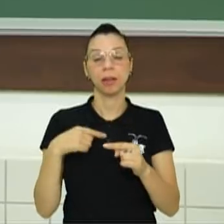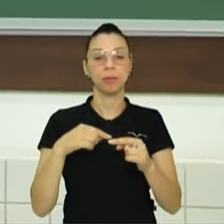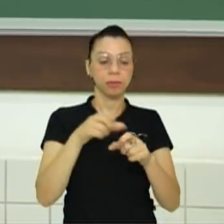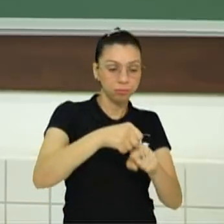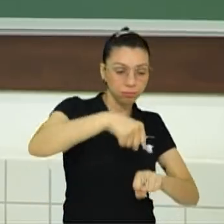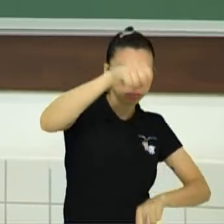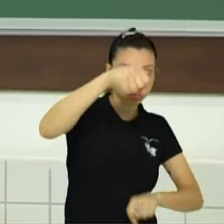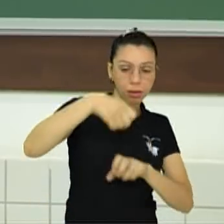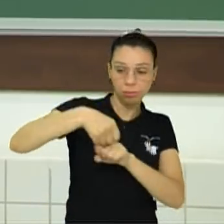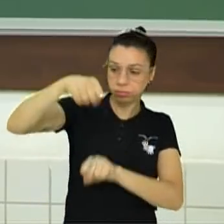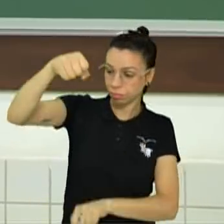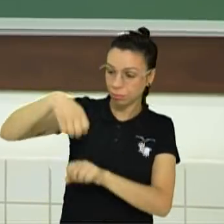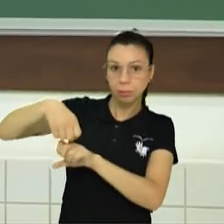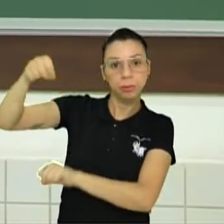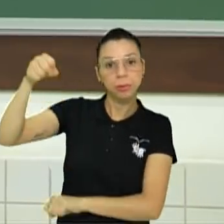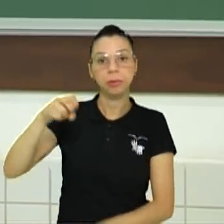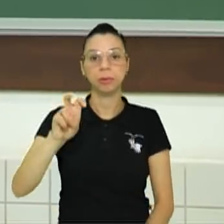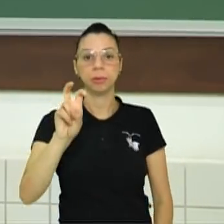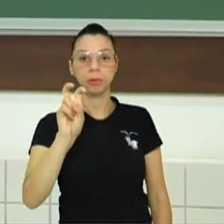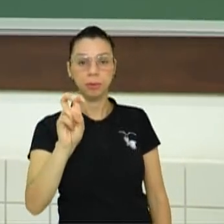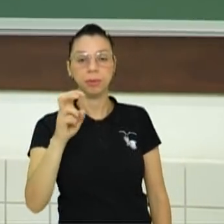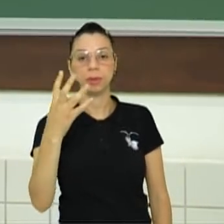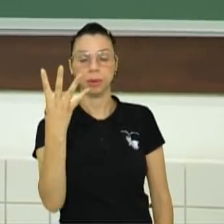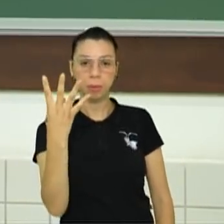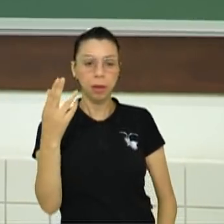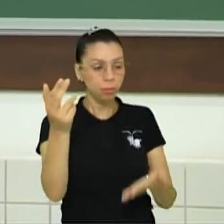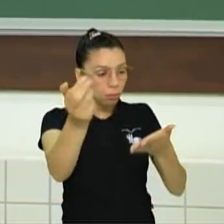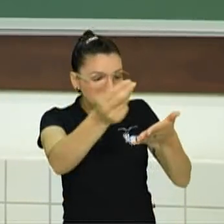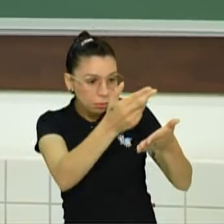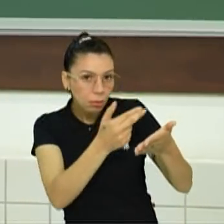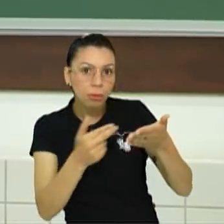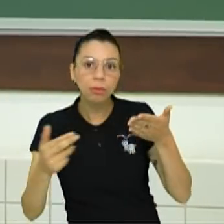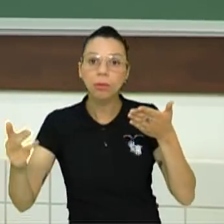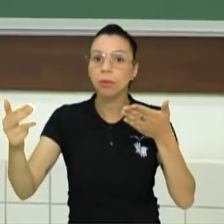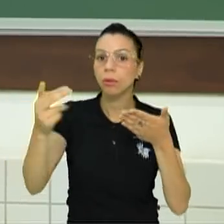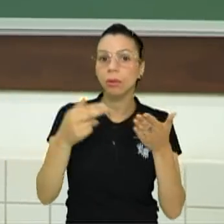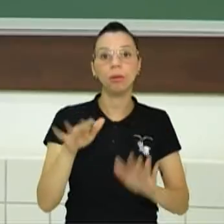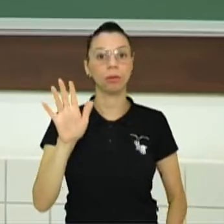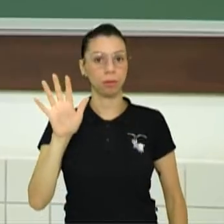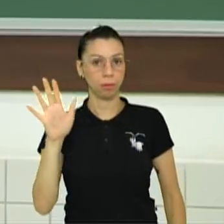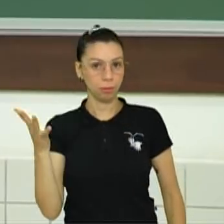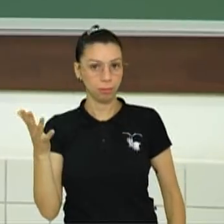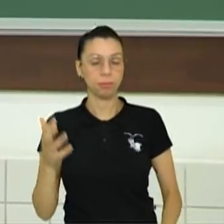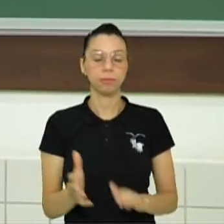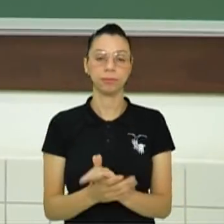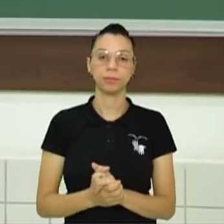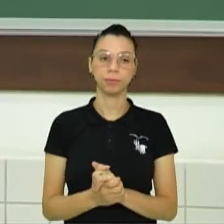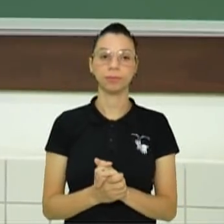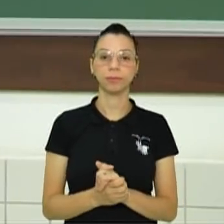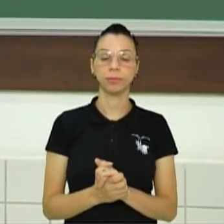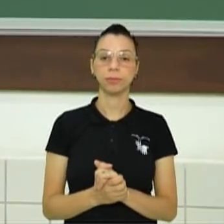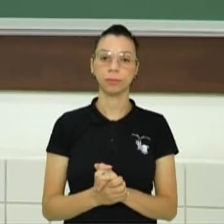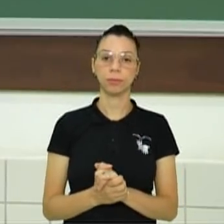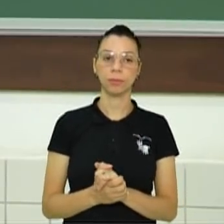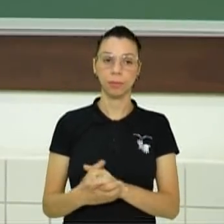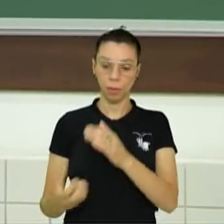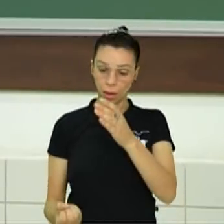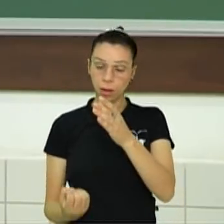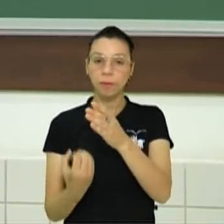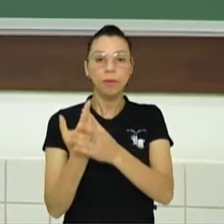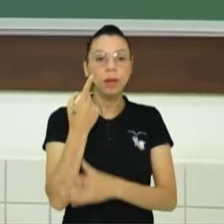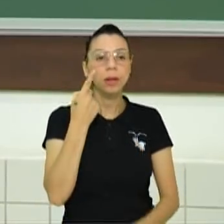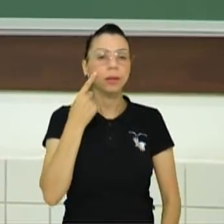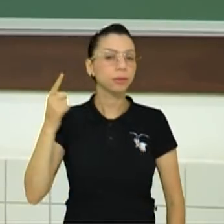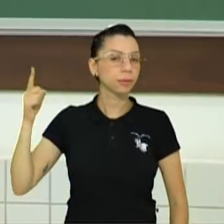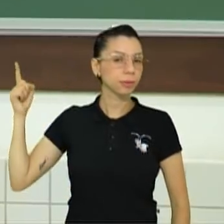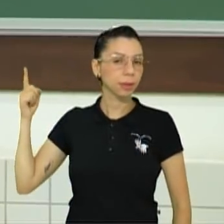partes, toda feita à mão, esses desenhos. E ele foi criado pela essa caneta,